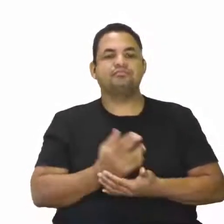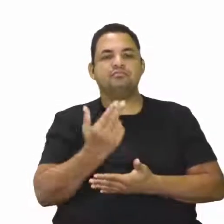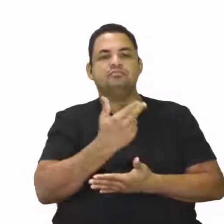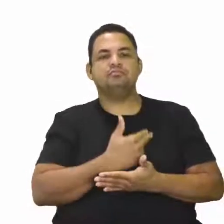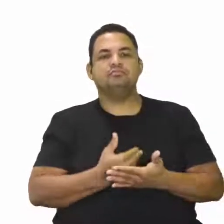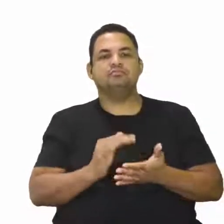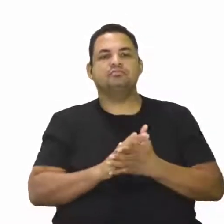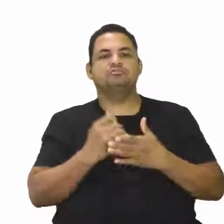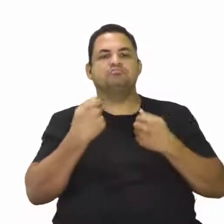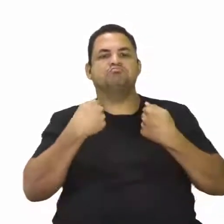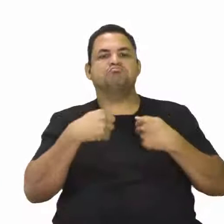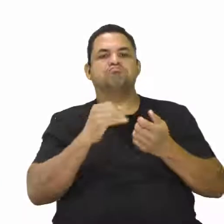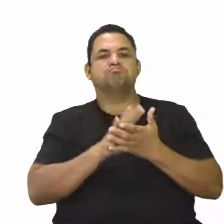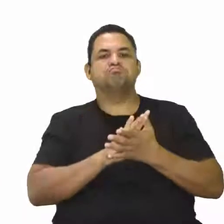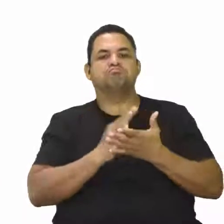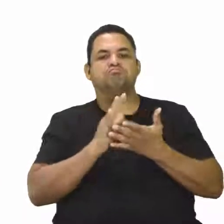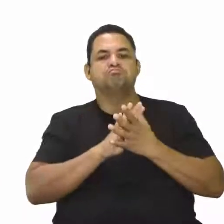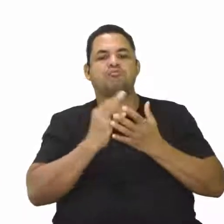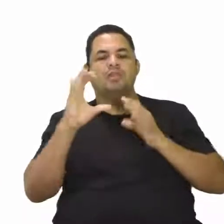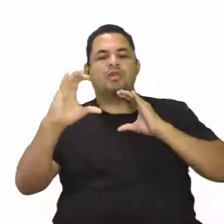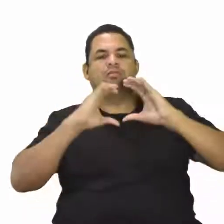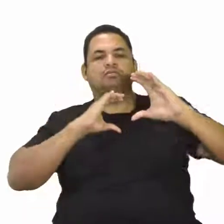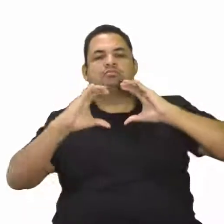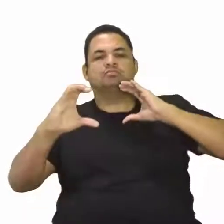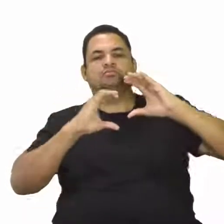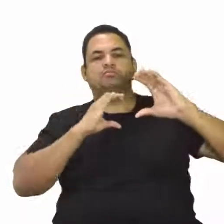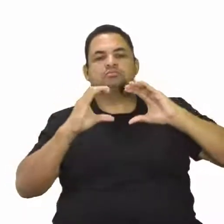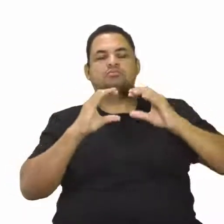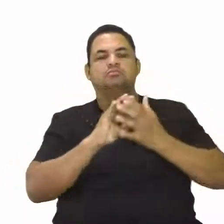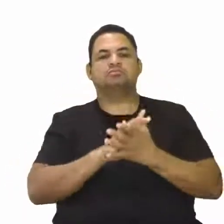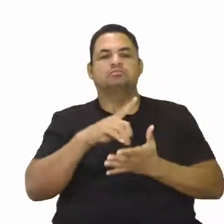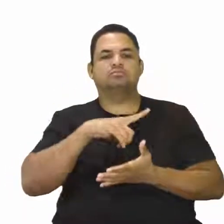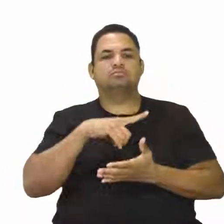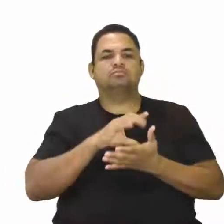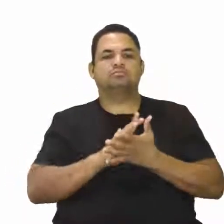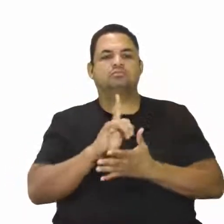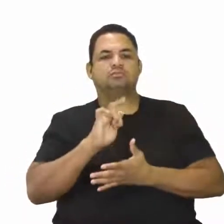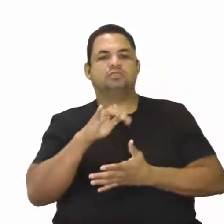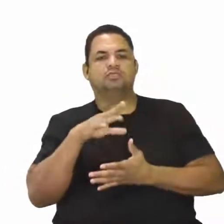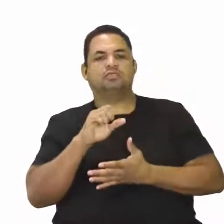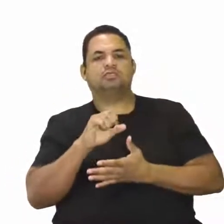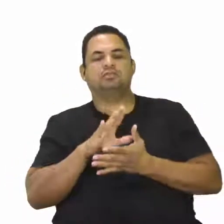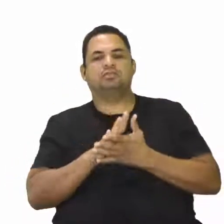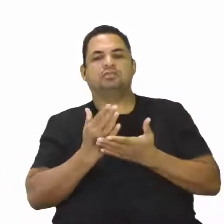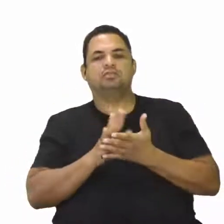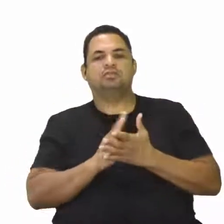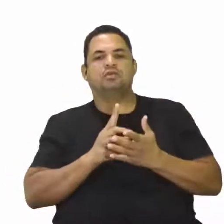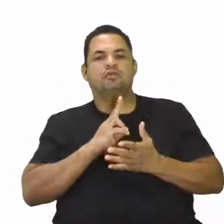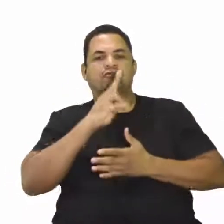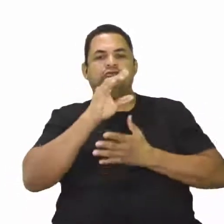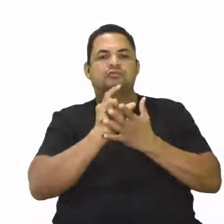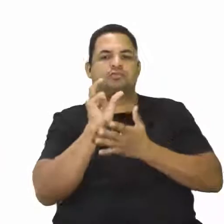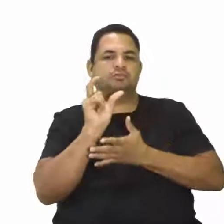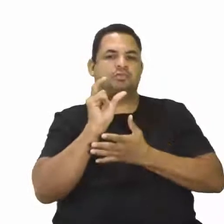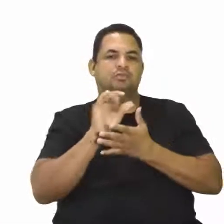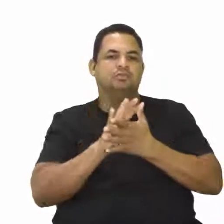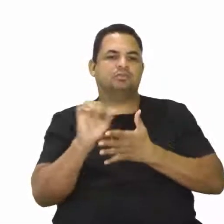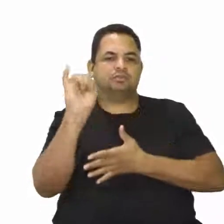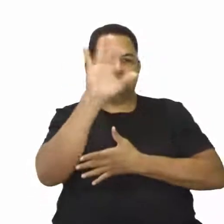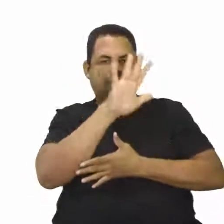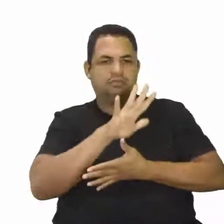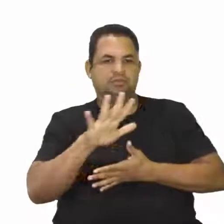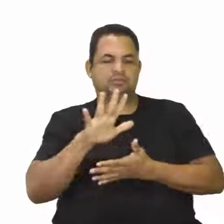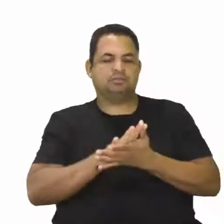charges são poderosos veículos de comunicação, constituindo um gênero que alia a força das palavras